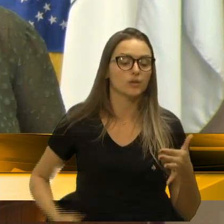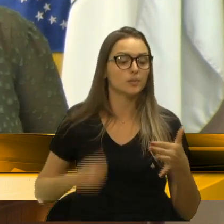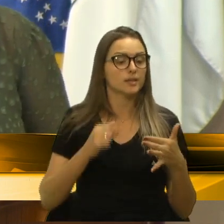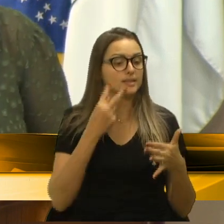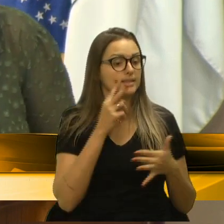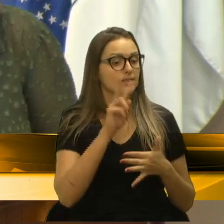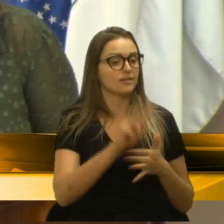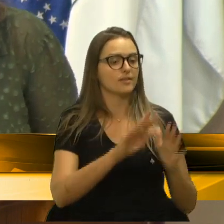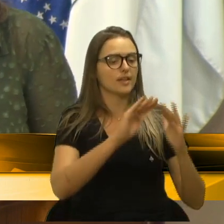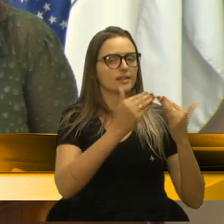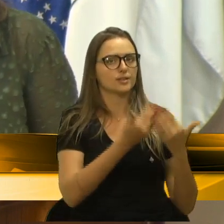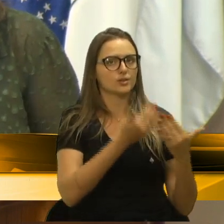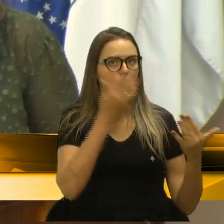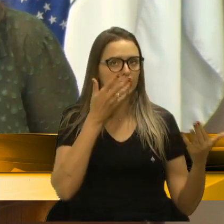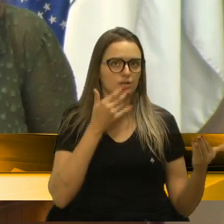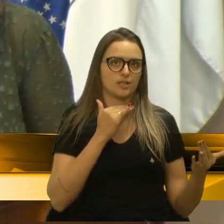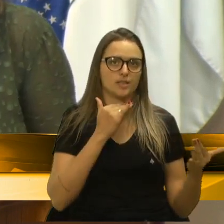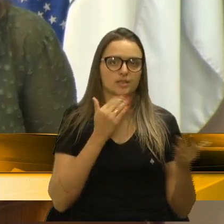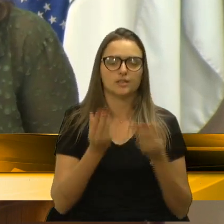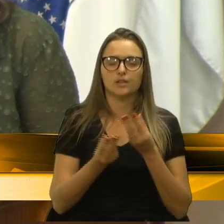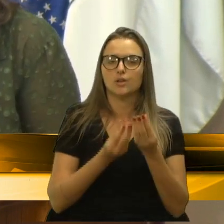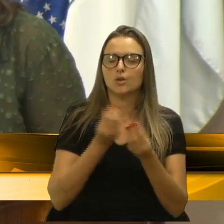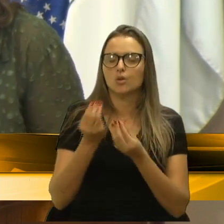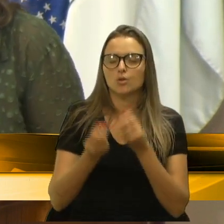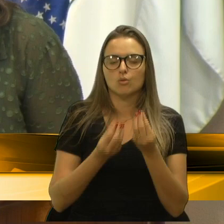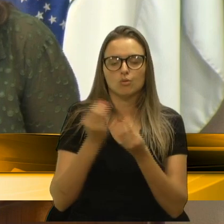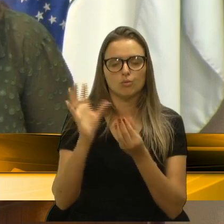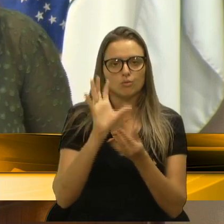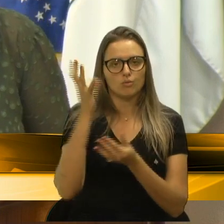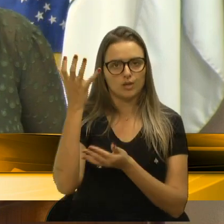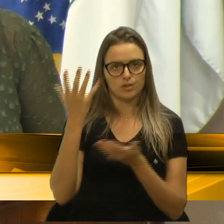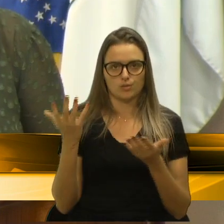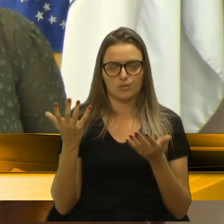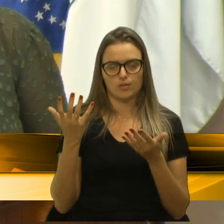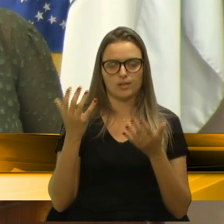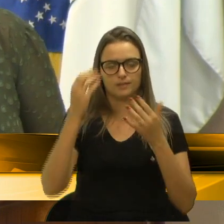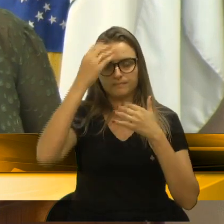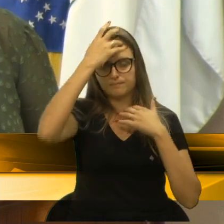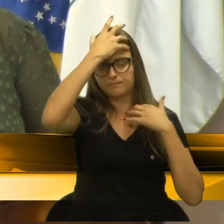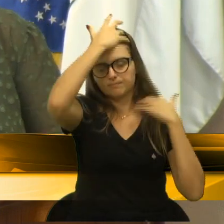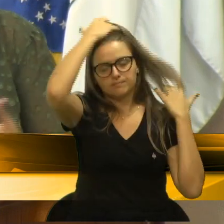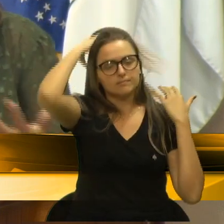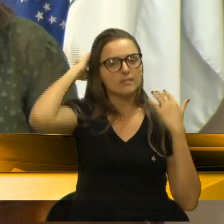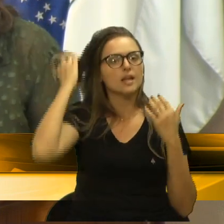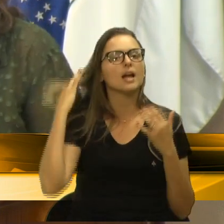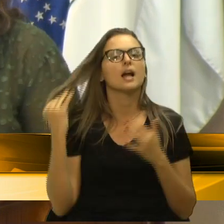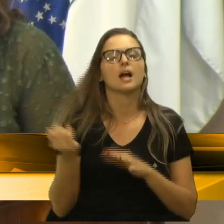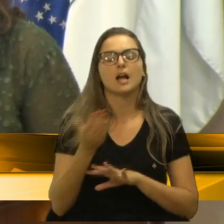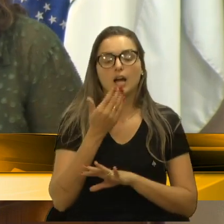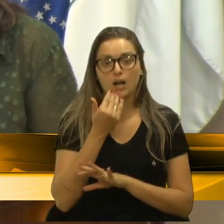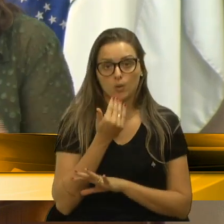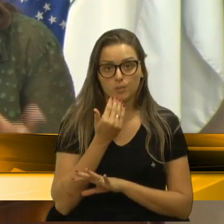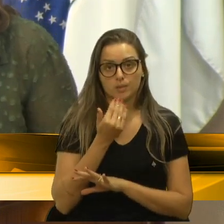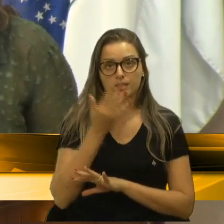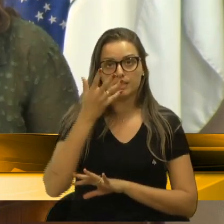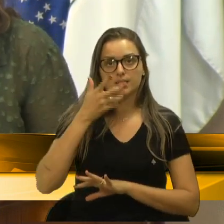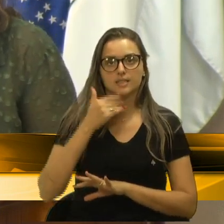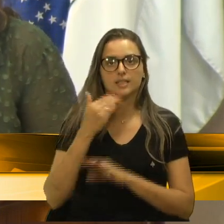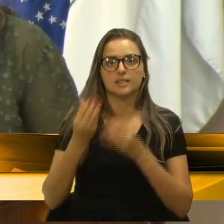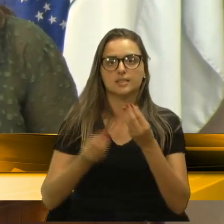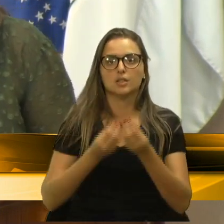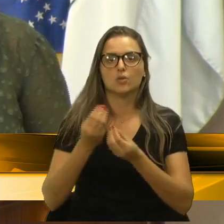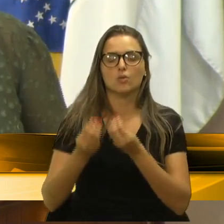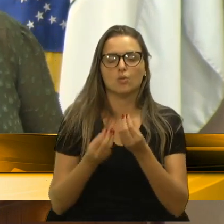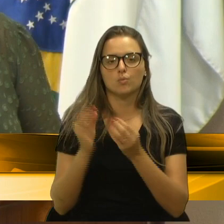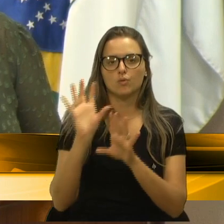escolas municipais. Como vai se resolver essa questão da alimentação? Como vai se resolver